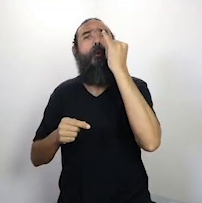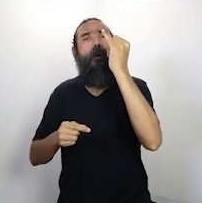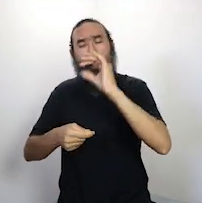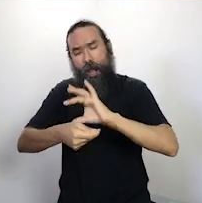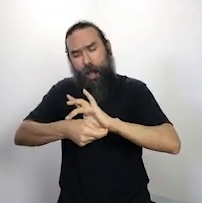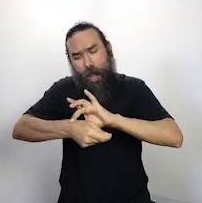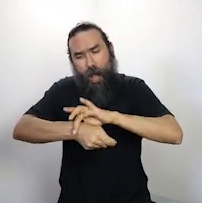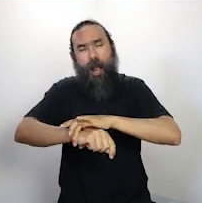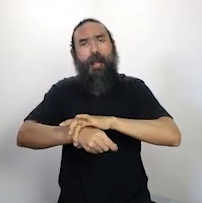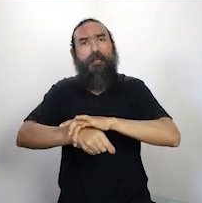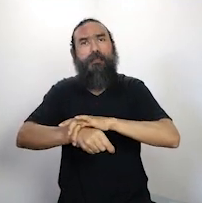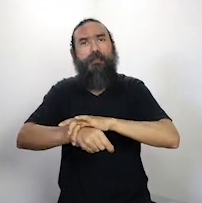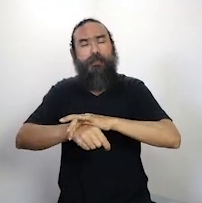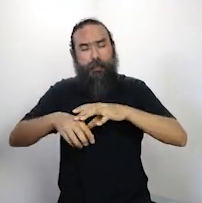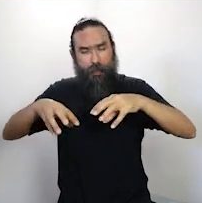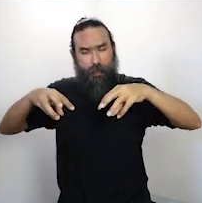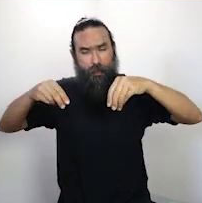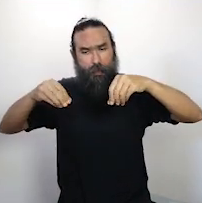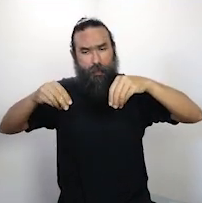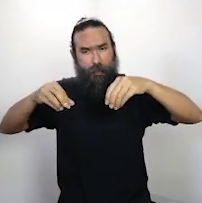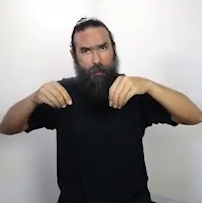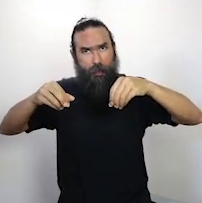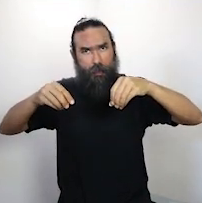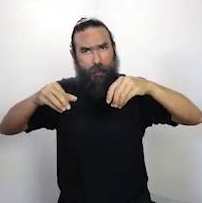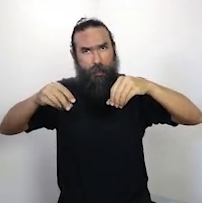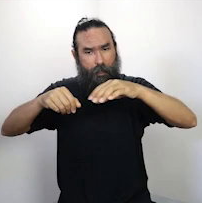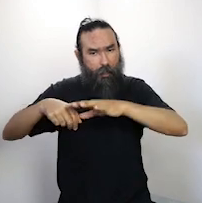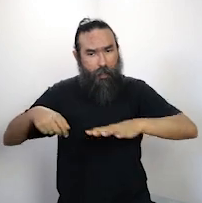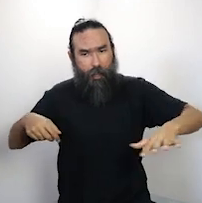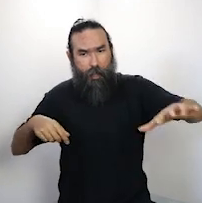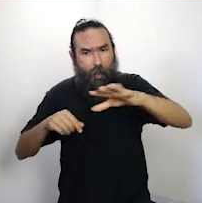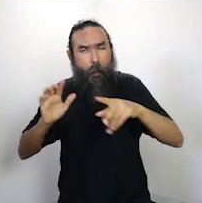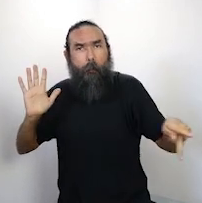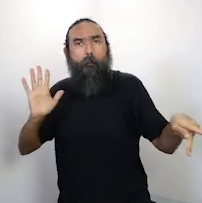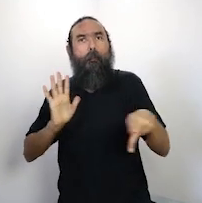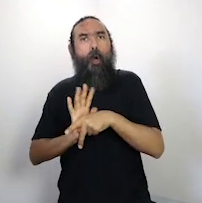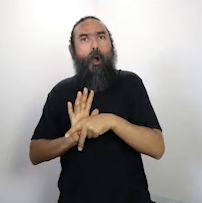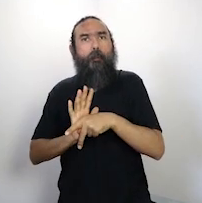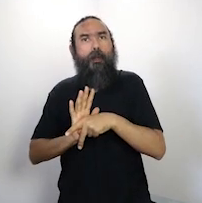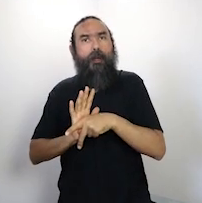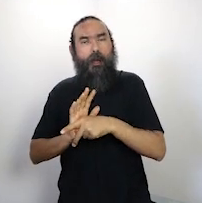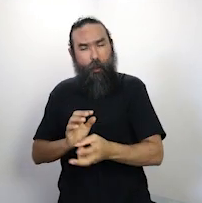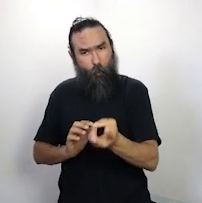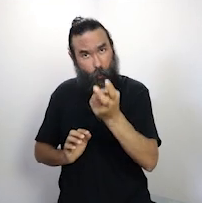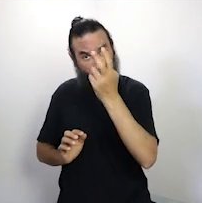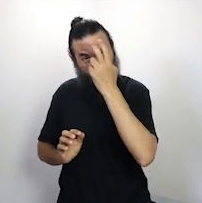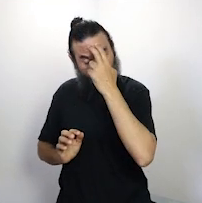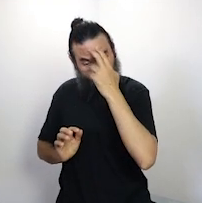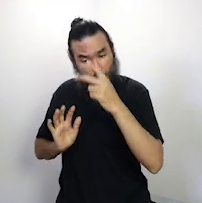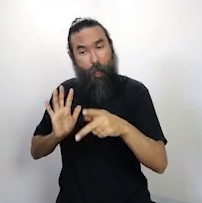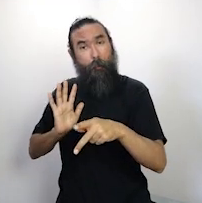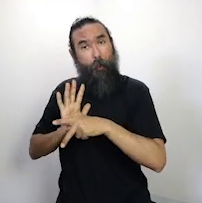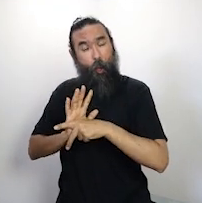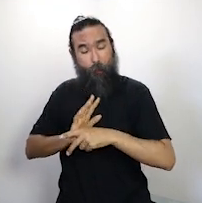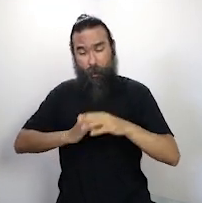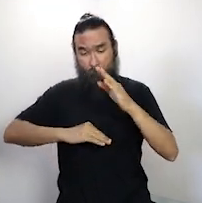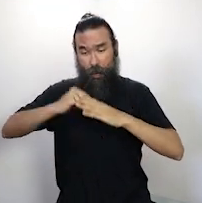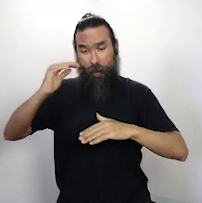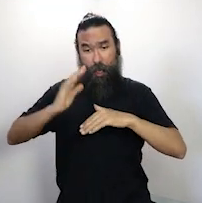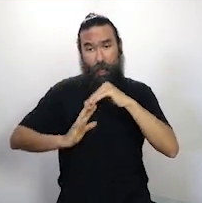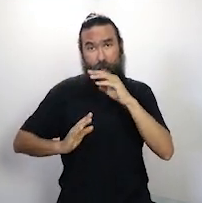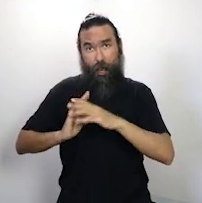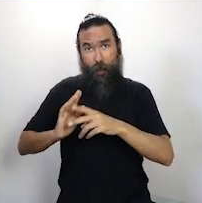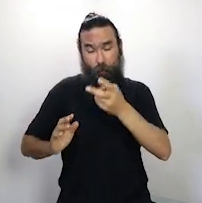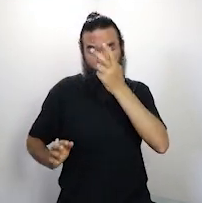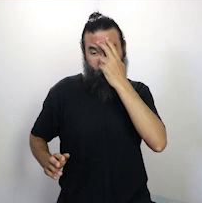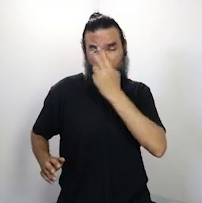o território, o jeito deles viverem, as crenças, as culturas, o modo de viver, né? Então eles podem decidir o que fazer, né,